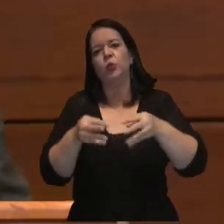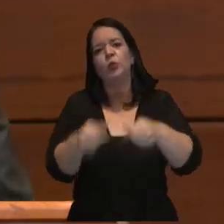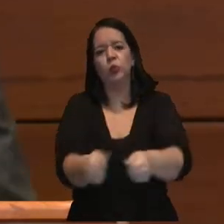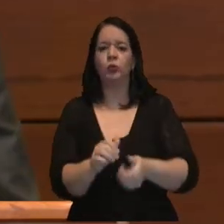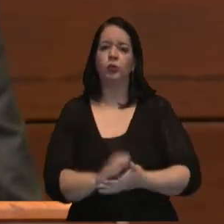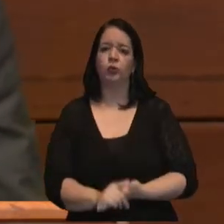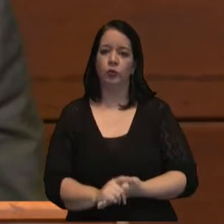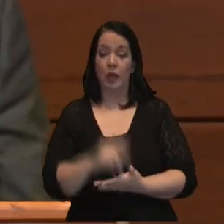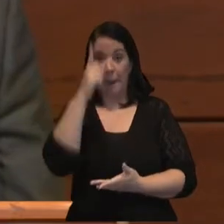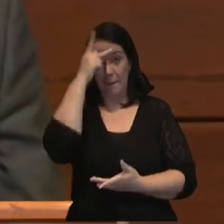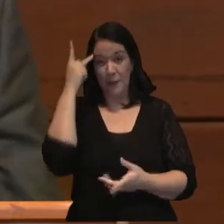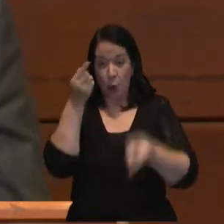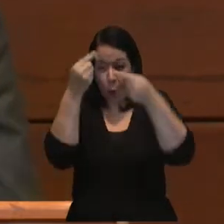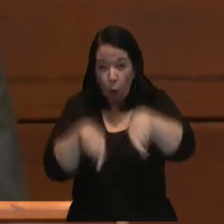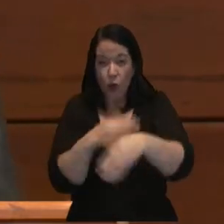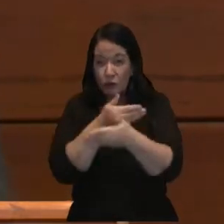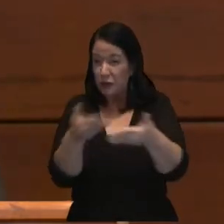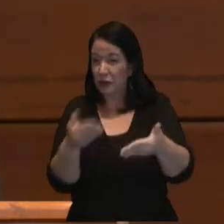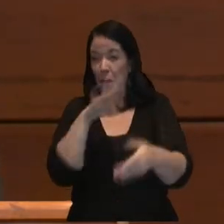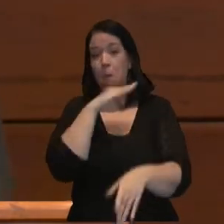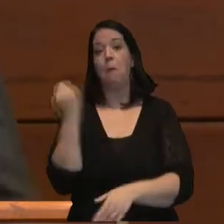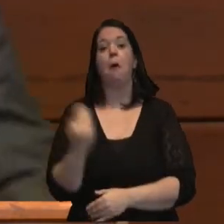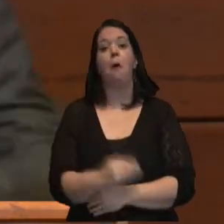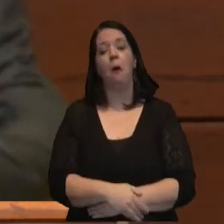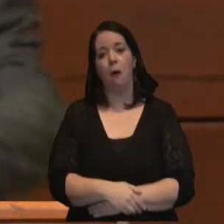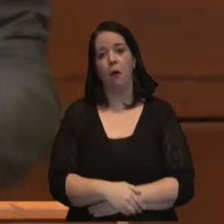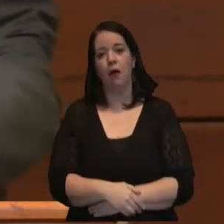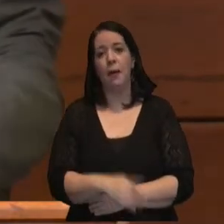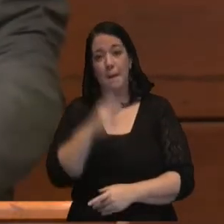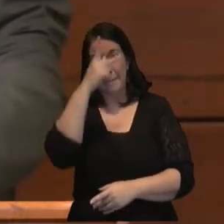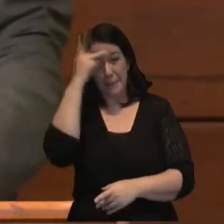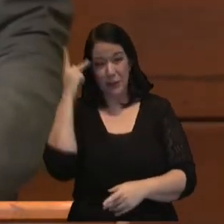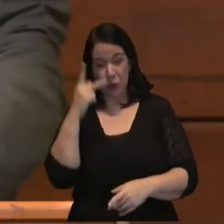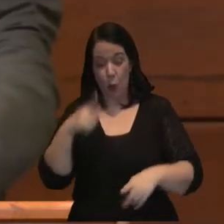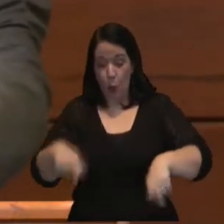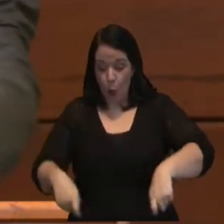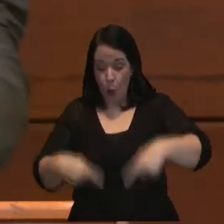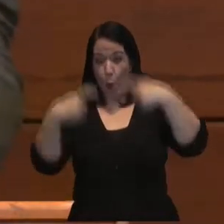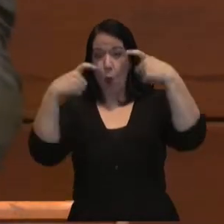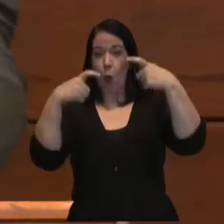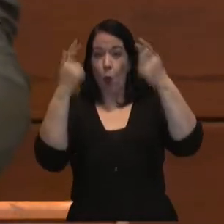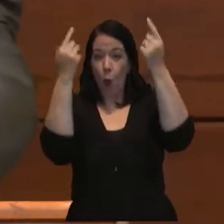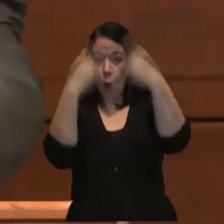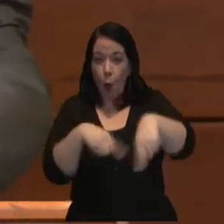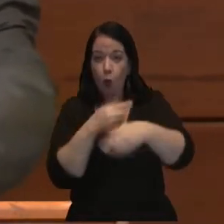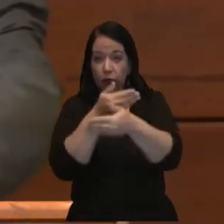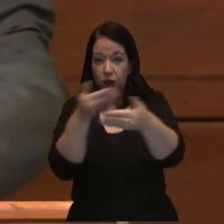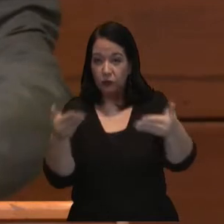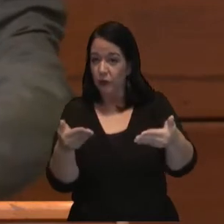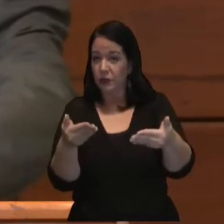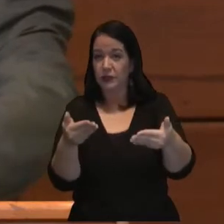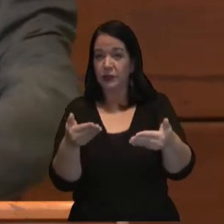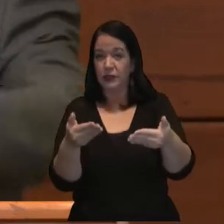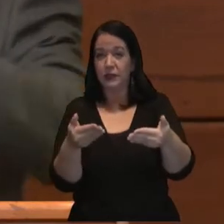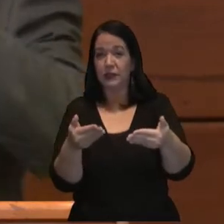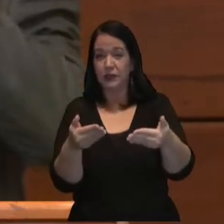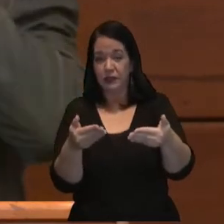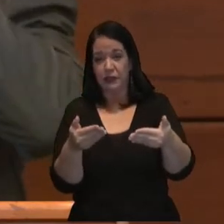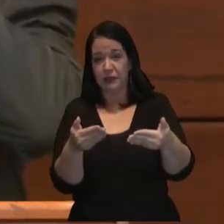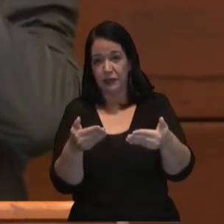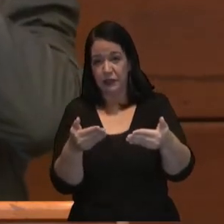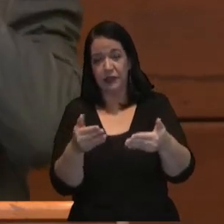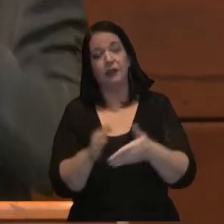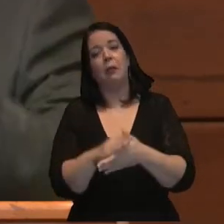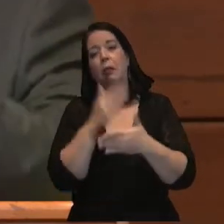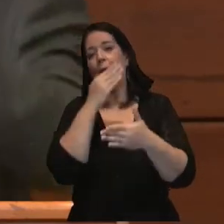eles perecerão. Aos que pelejam contra ti, buscá-los-ás, mas não os acharás.